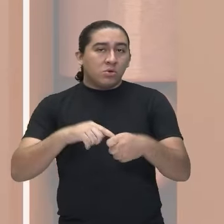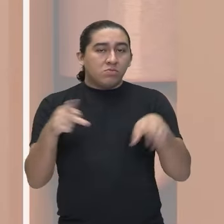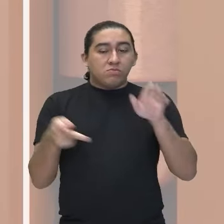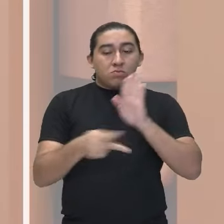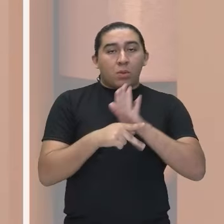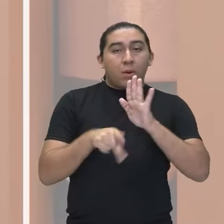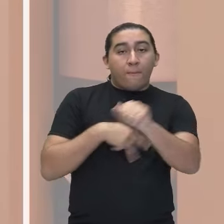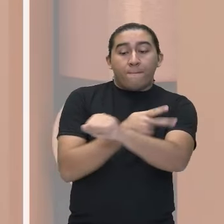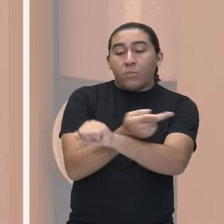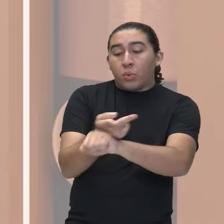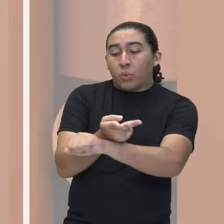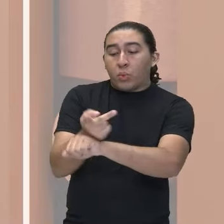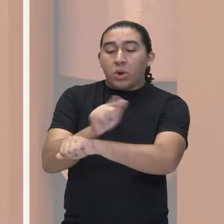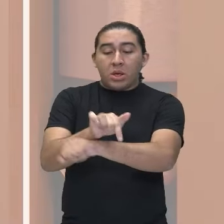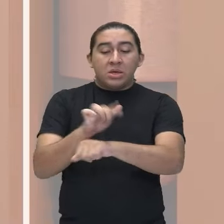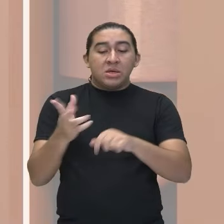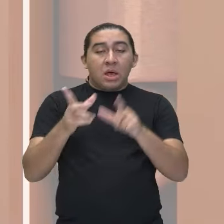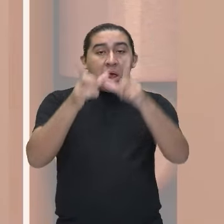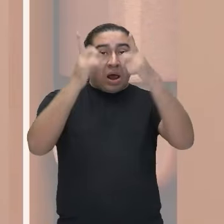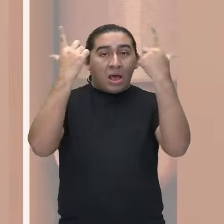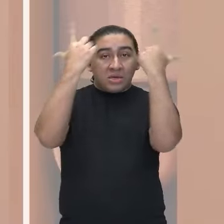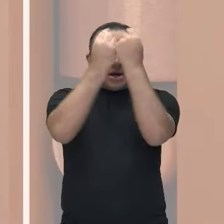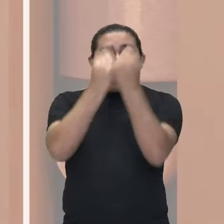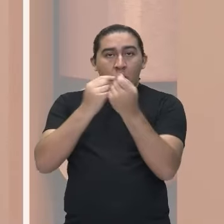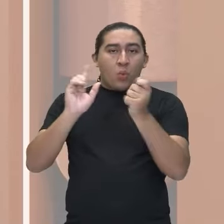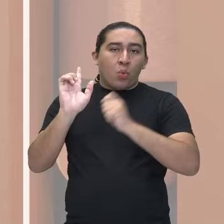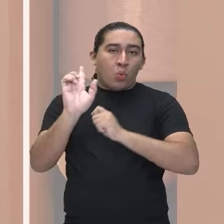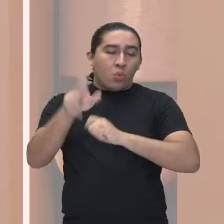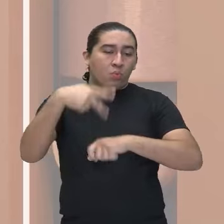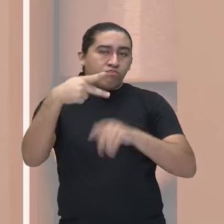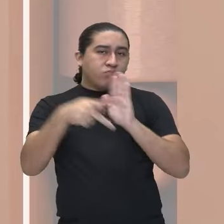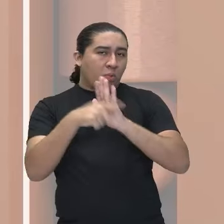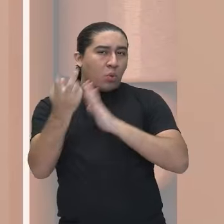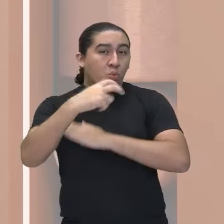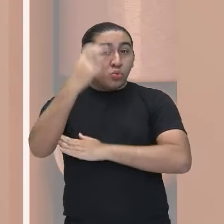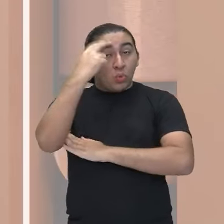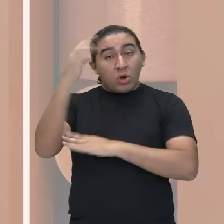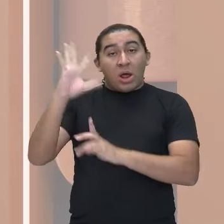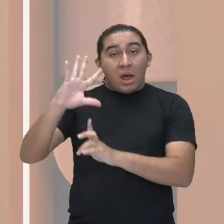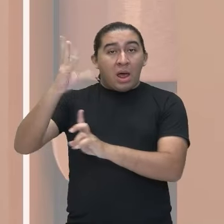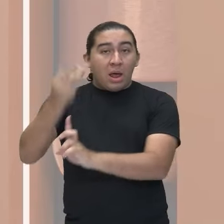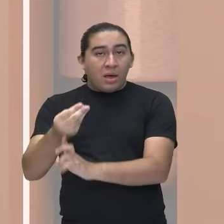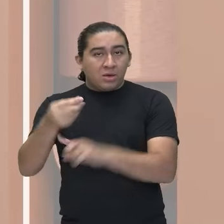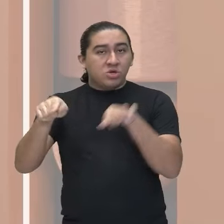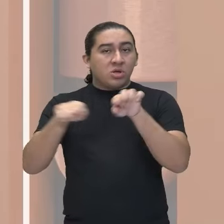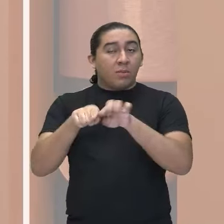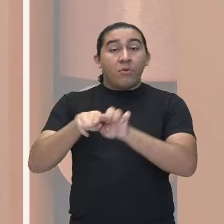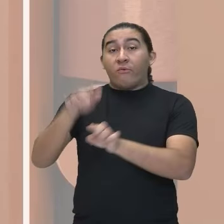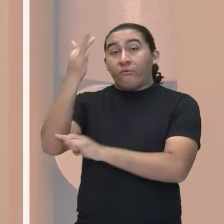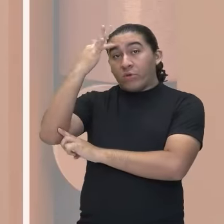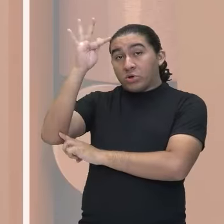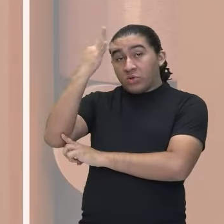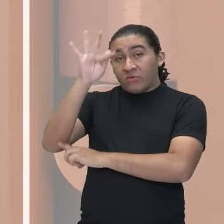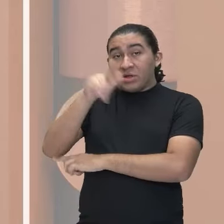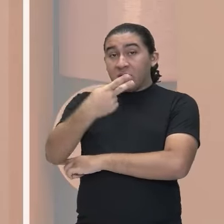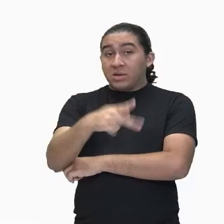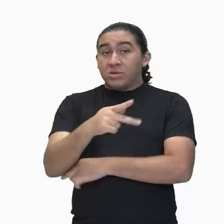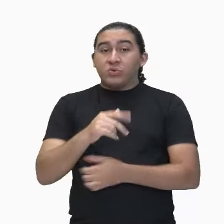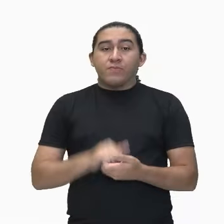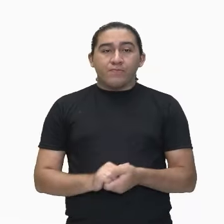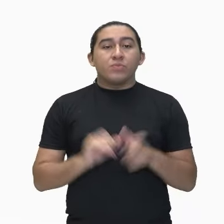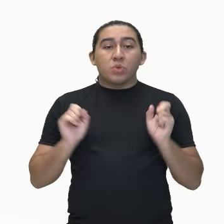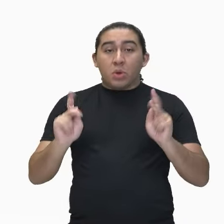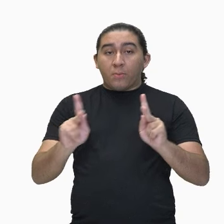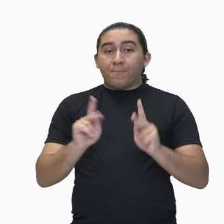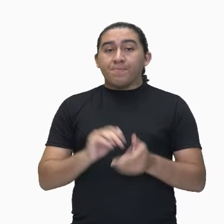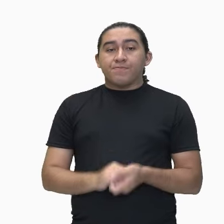busca desse mundo grego aí, perfeito? Da arte, da cultura, da própria filosofia grega aí, tá bom? Muito bem,